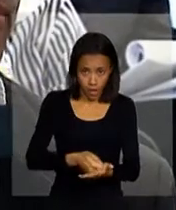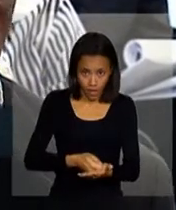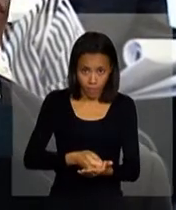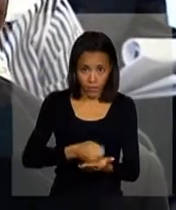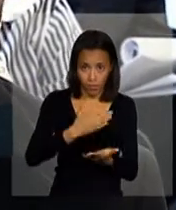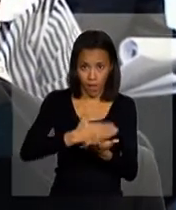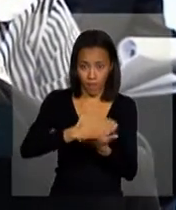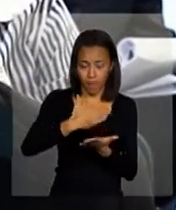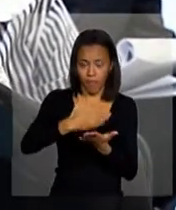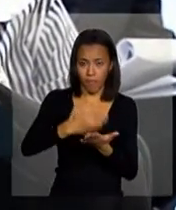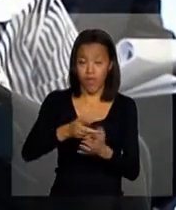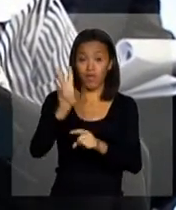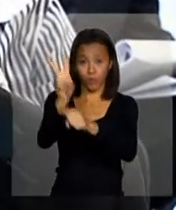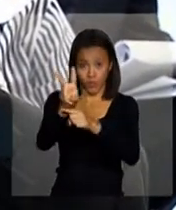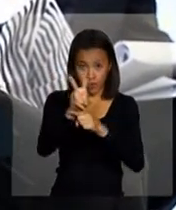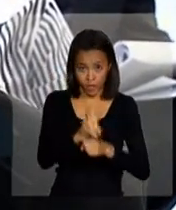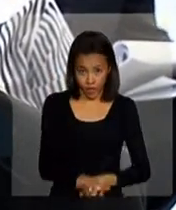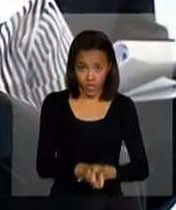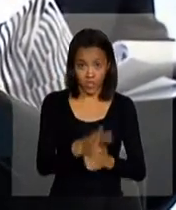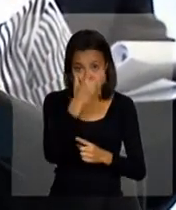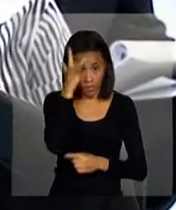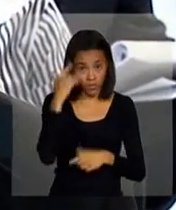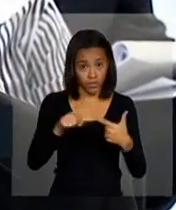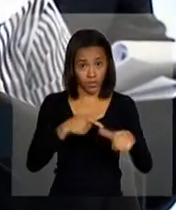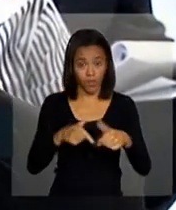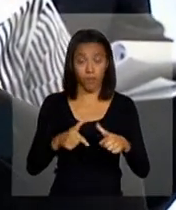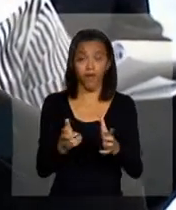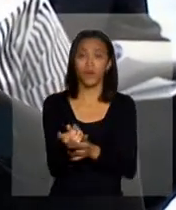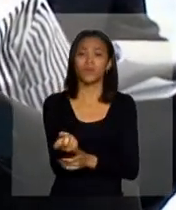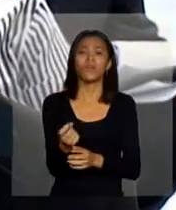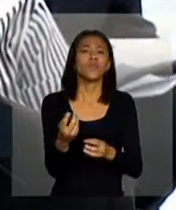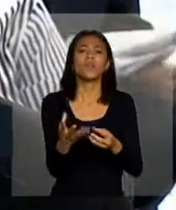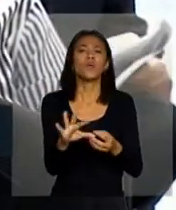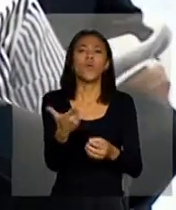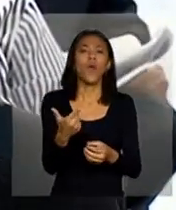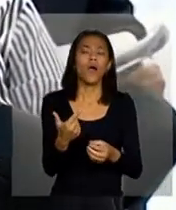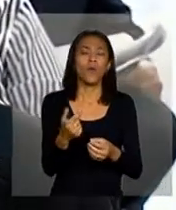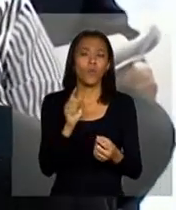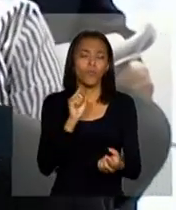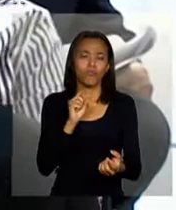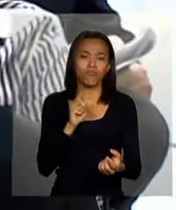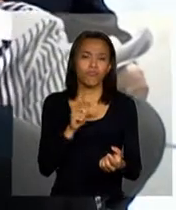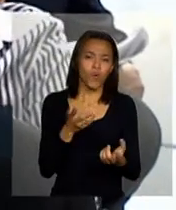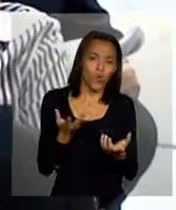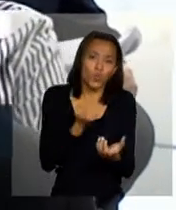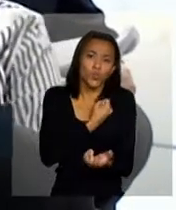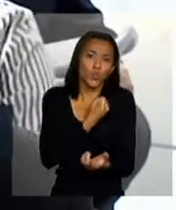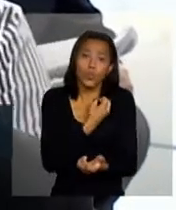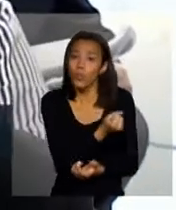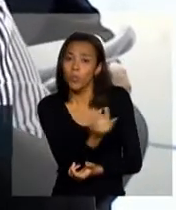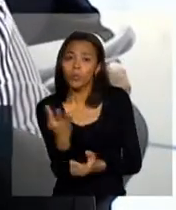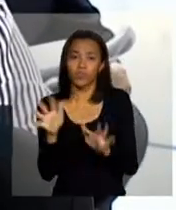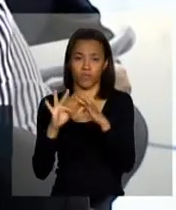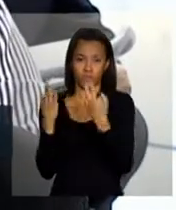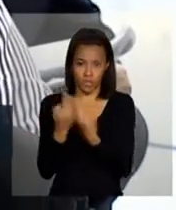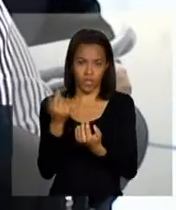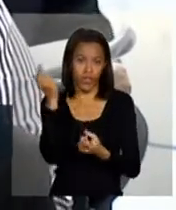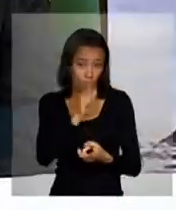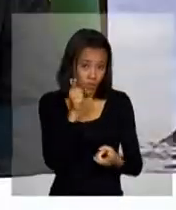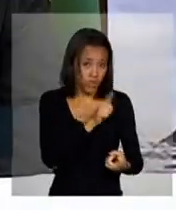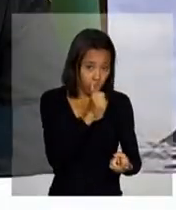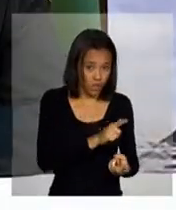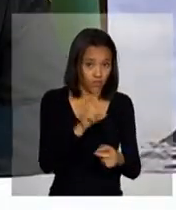que vão ser tomados pelos pescadores e criadores de peixe e também qual é a estimativa do Ministério com relação ao número de famílias que vão ser atendidas.